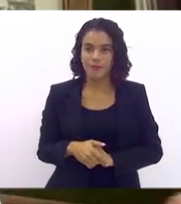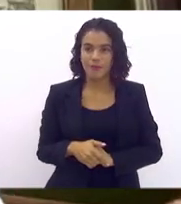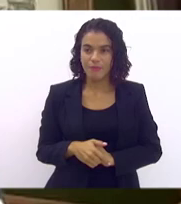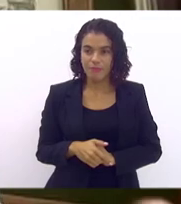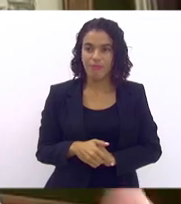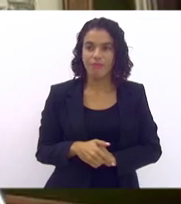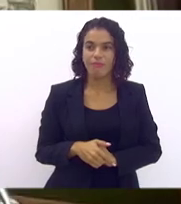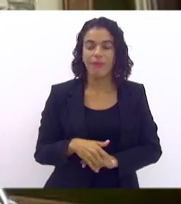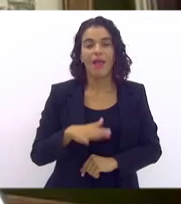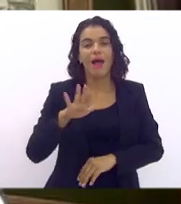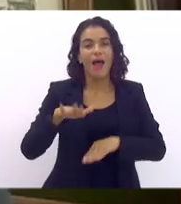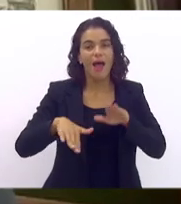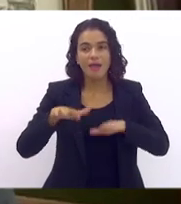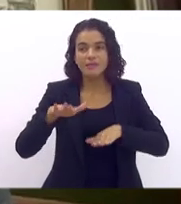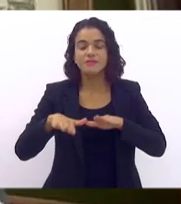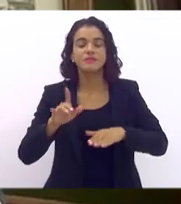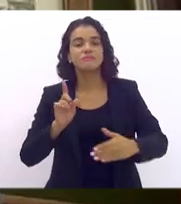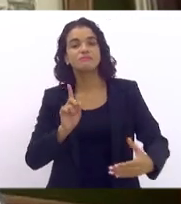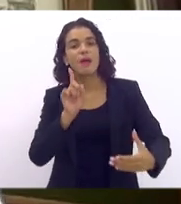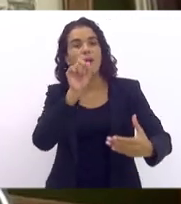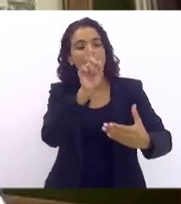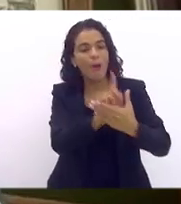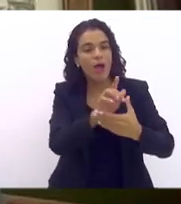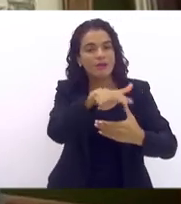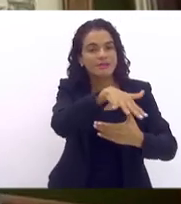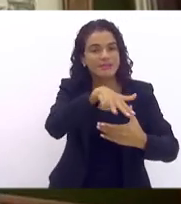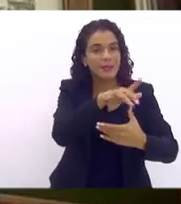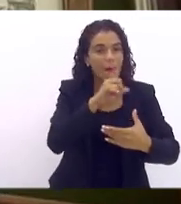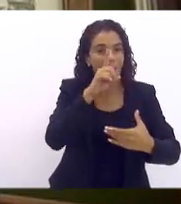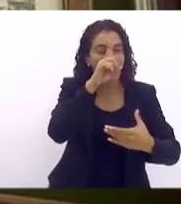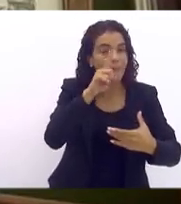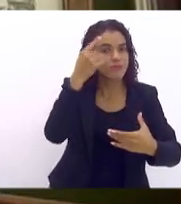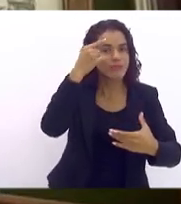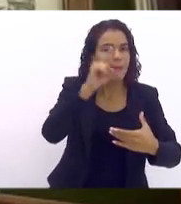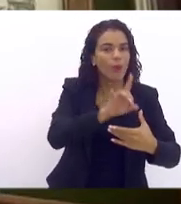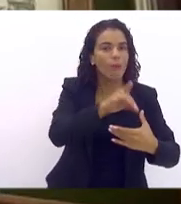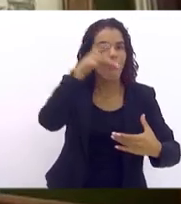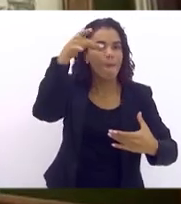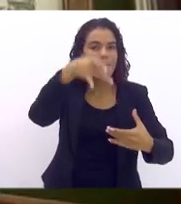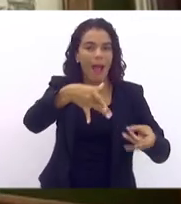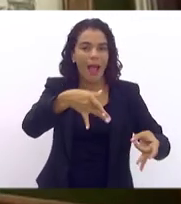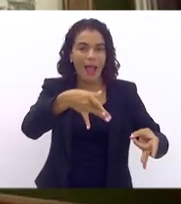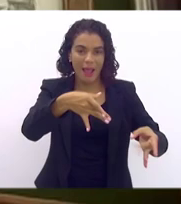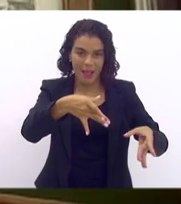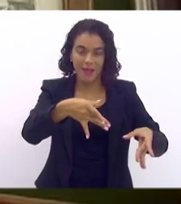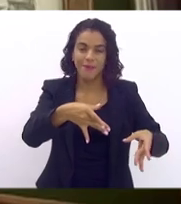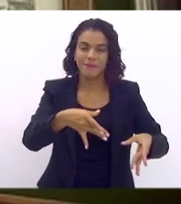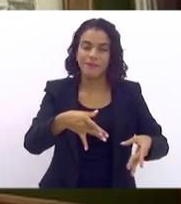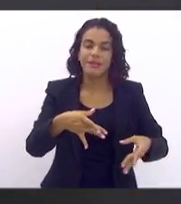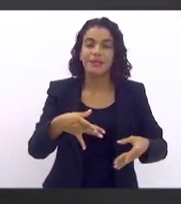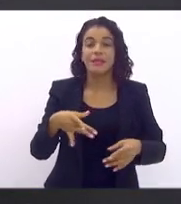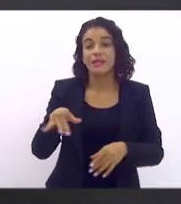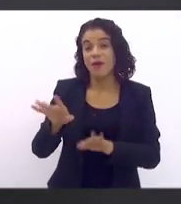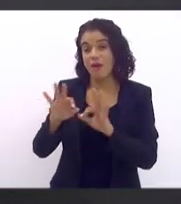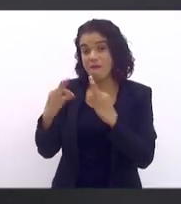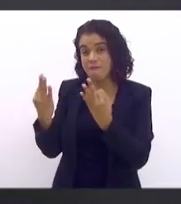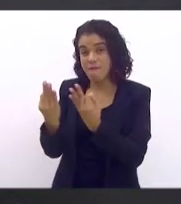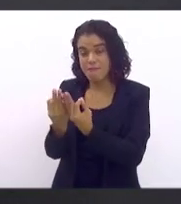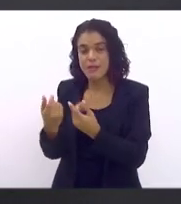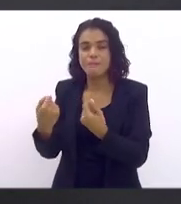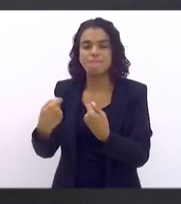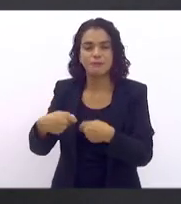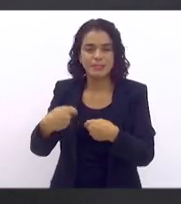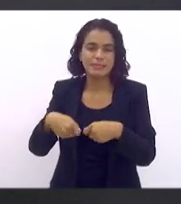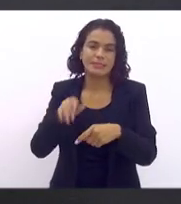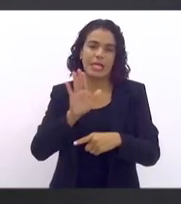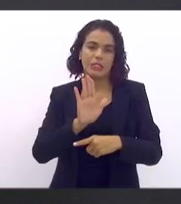se coloca, às vezes, muitas vezes, numa situação de perigo e não sabe como sair dali. Então, ela precisa de ajuda. Os pais dessas meninas precisam da